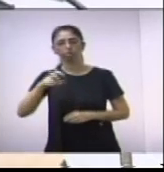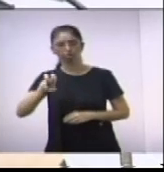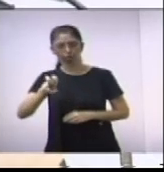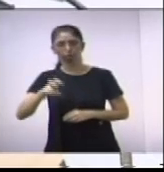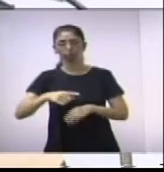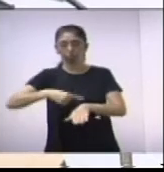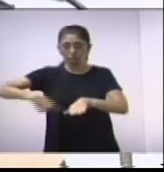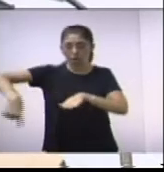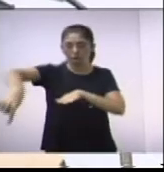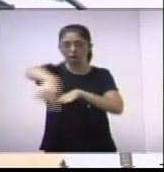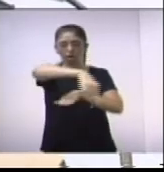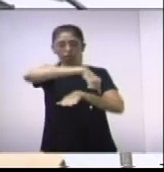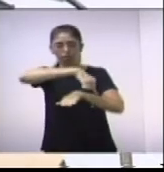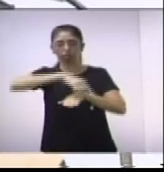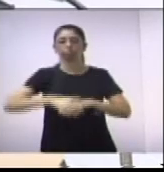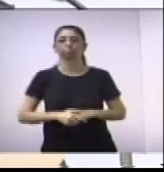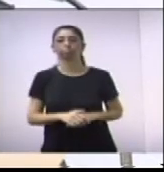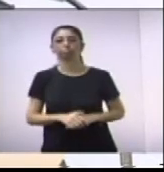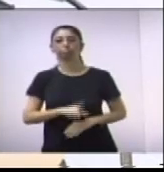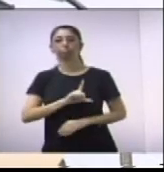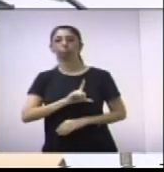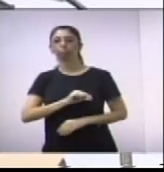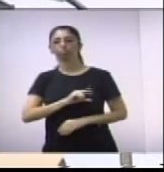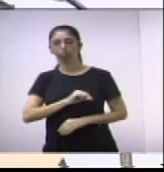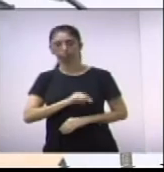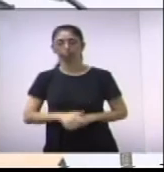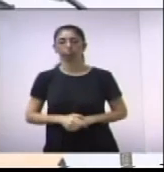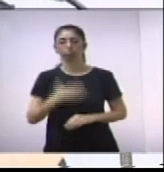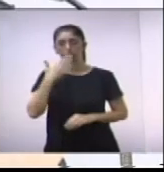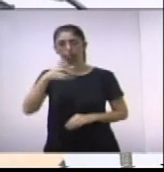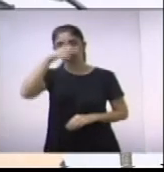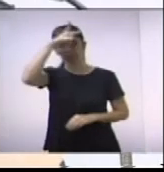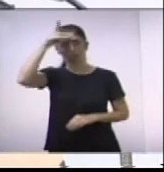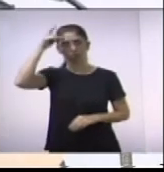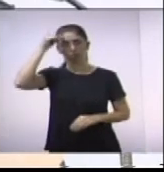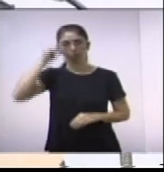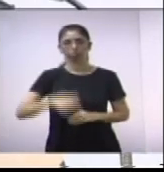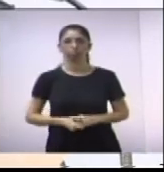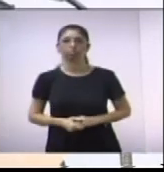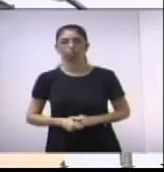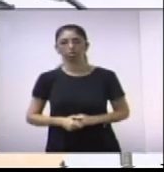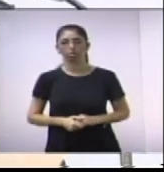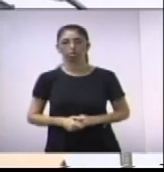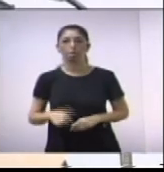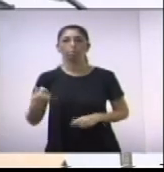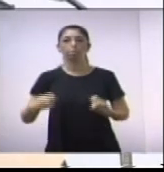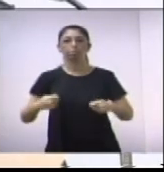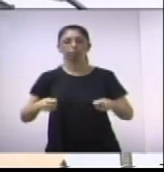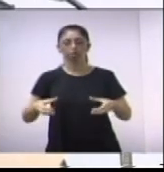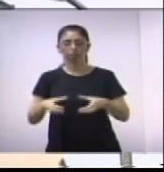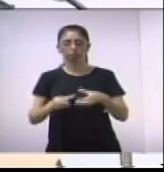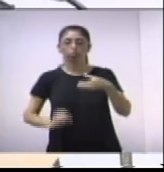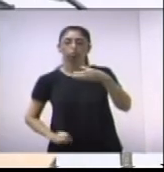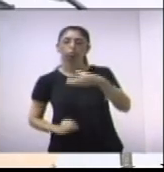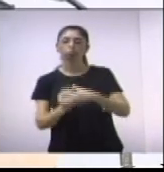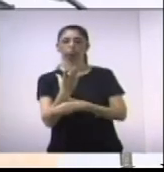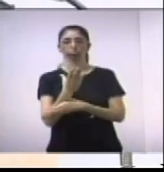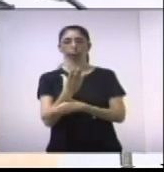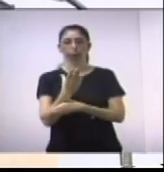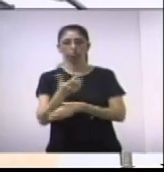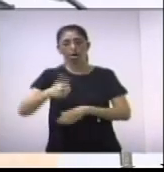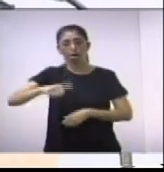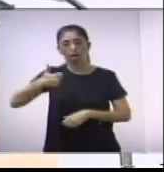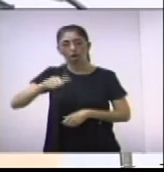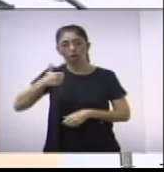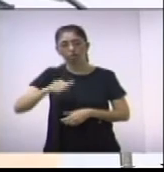Número 197, do vereador Custódio Campos, que solicita ao Executivo criação de comissão para análise do material produzido pela Comissão